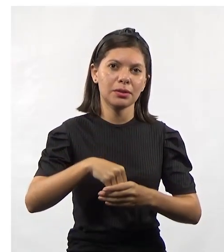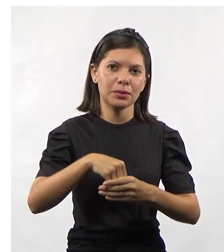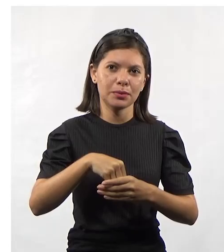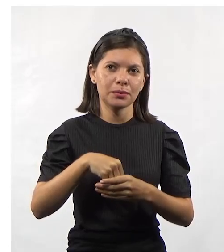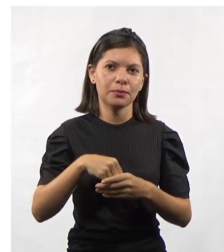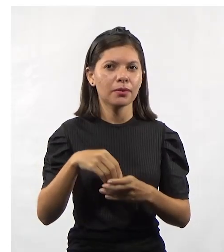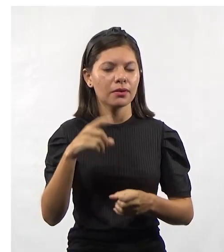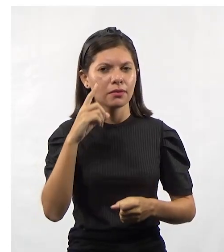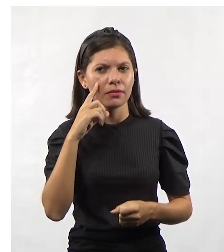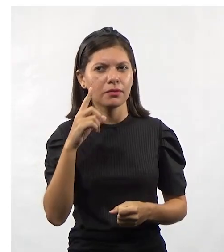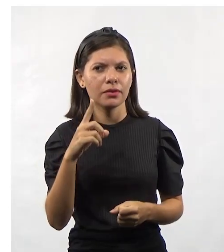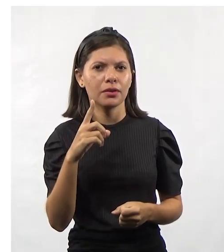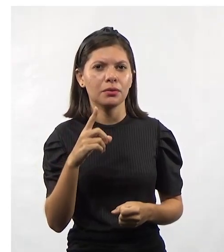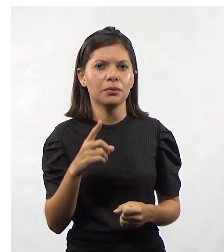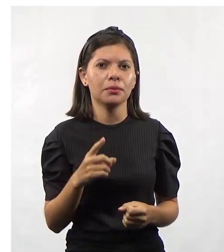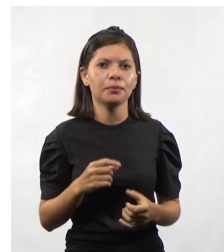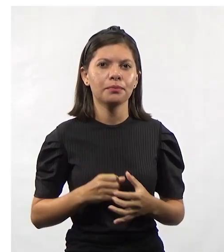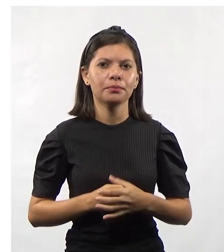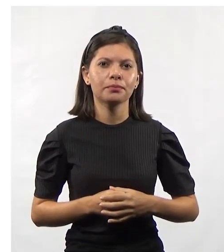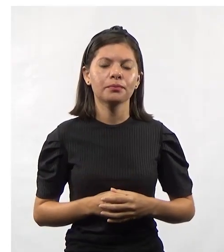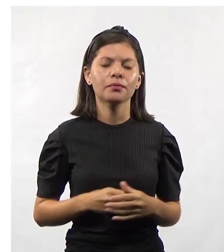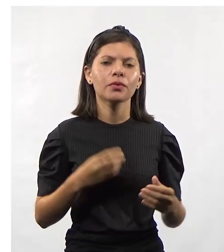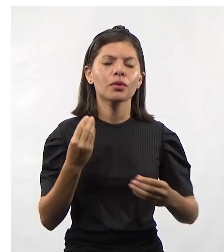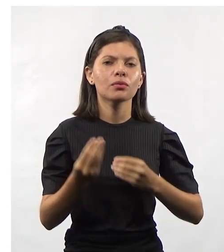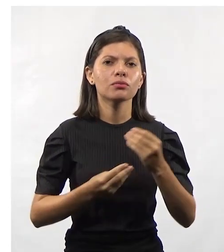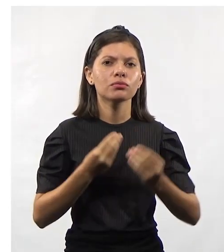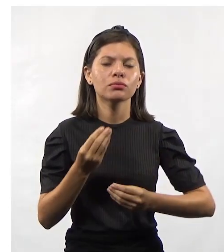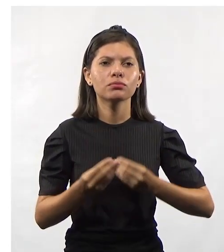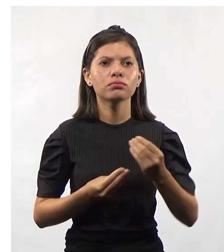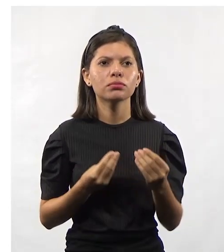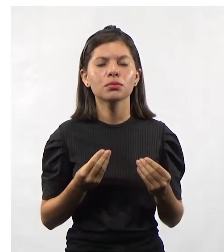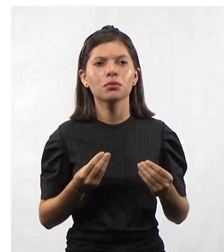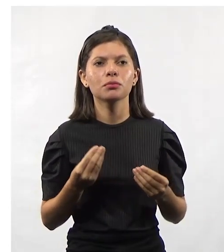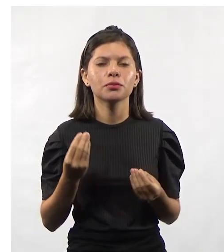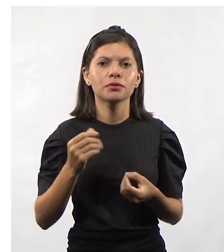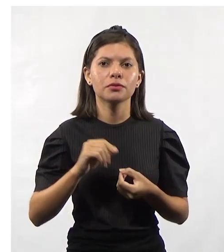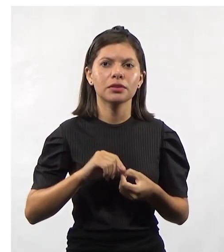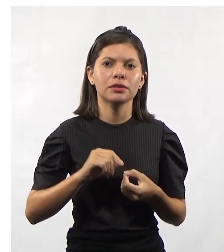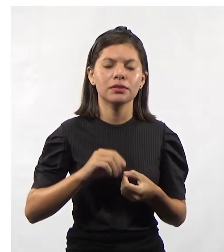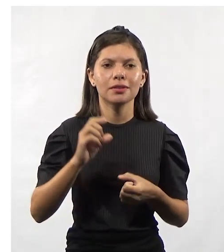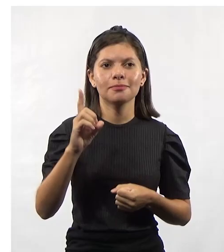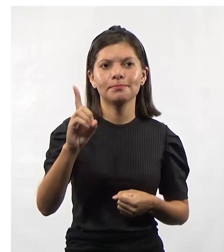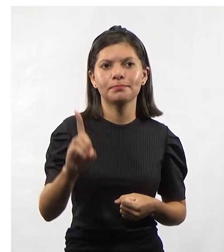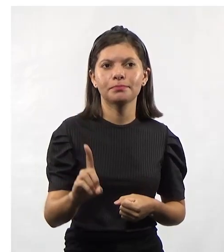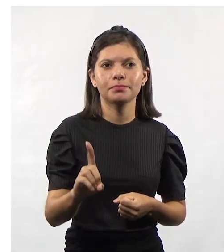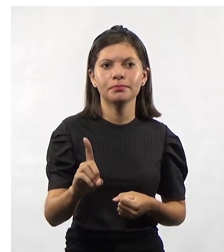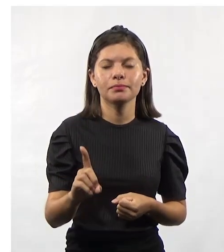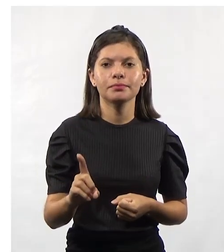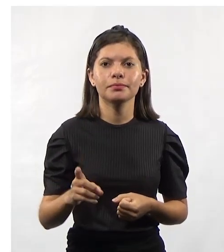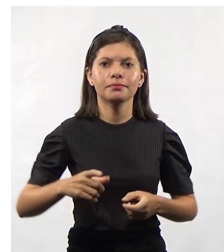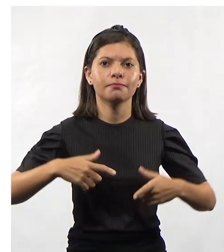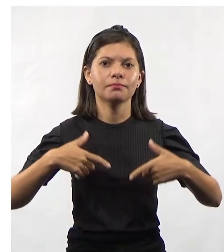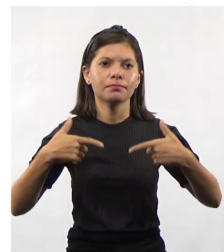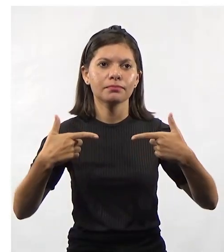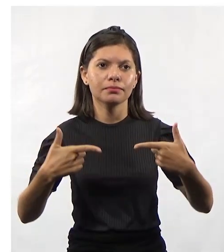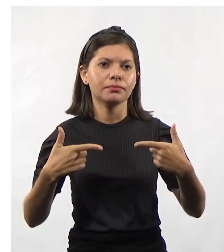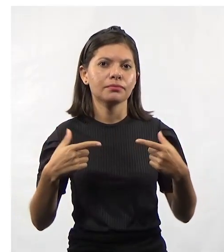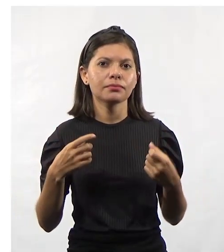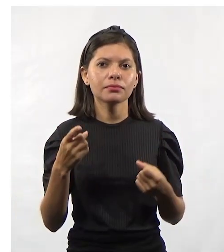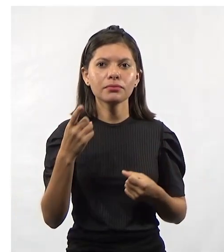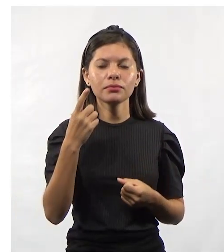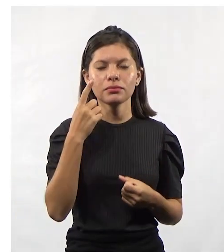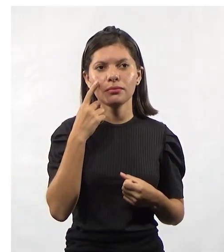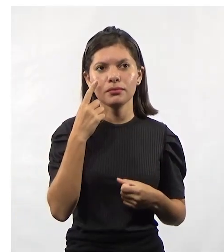né? Diagnosticando quais os entraves para a plena realização do direito. Então, além